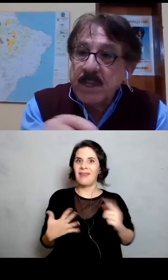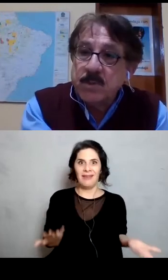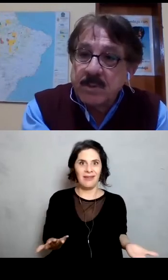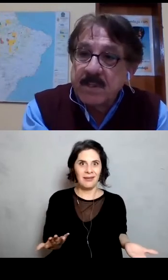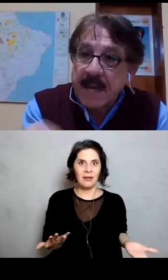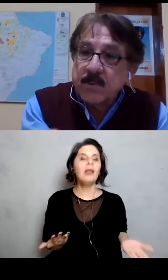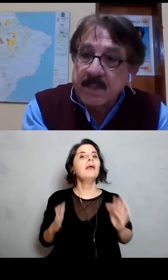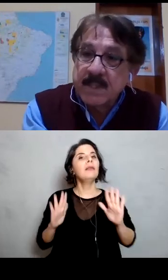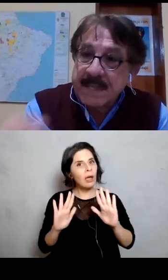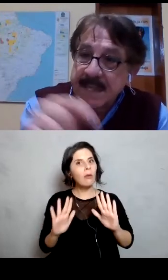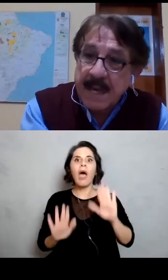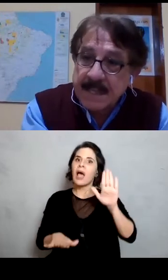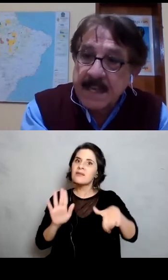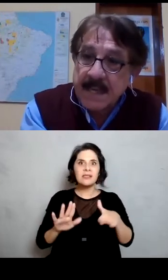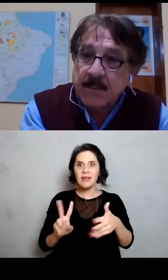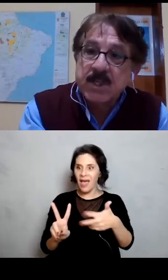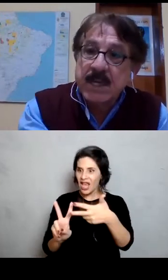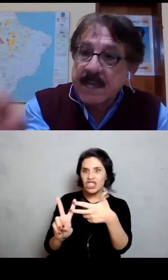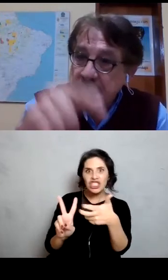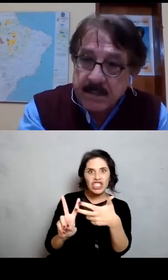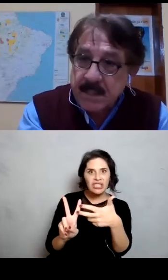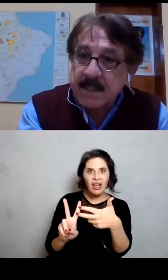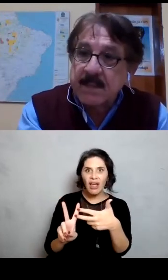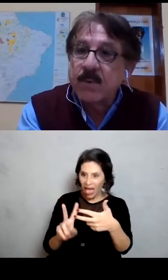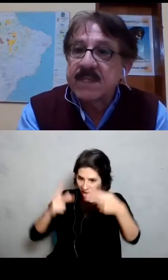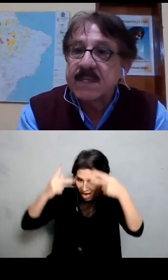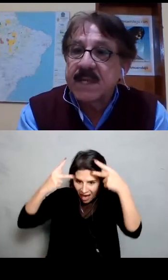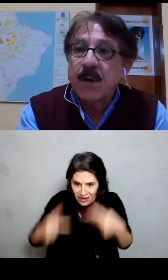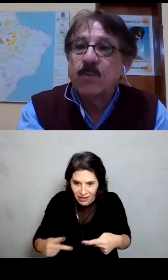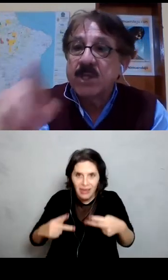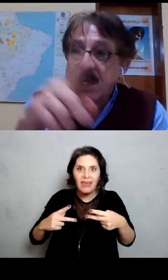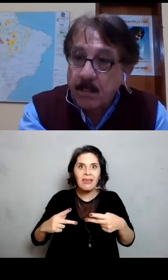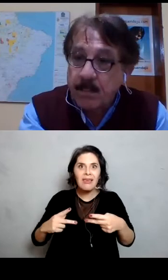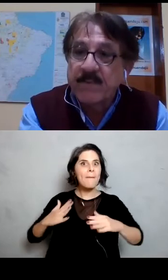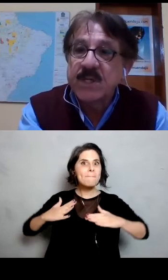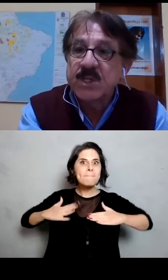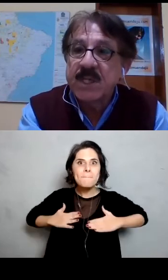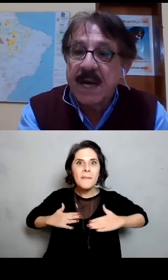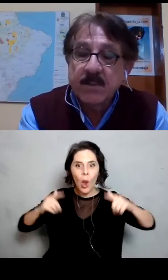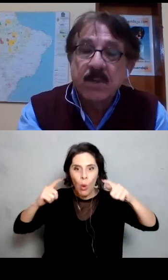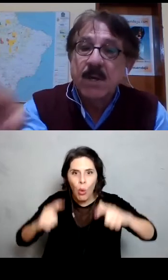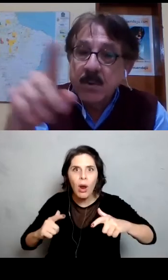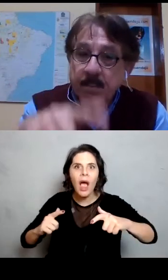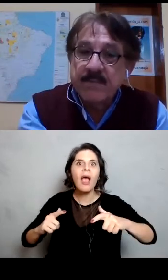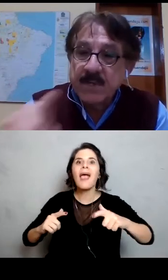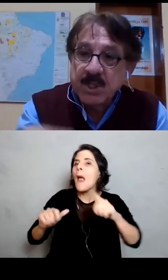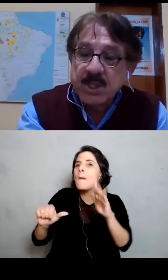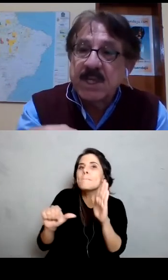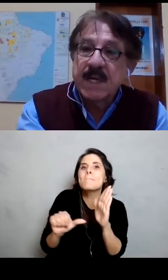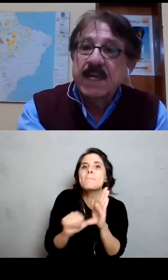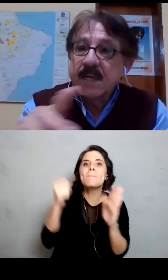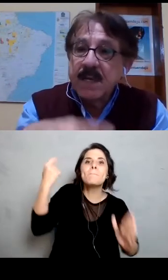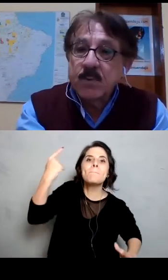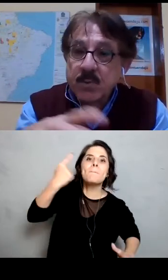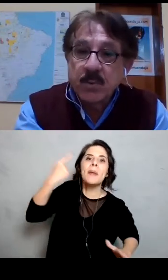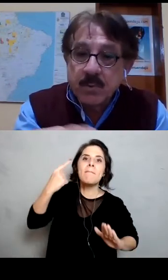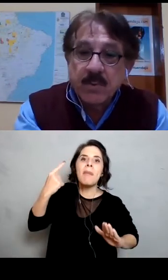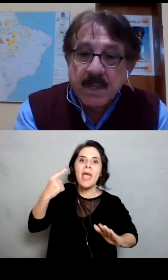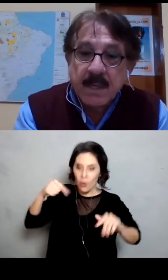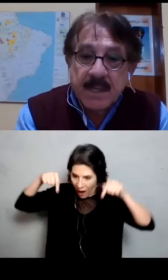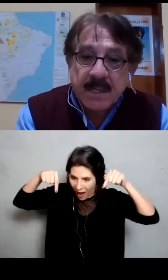judicial. Então, o Brasil não tem uma política linguística oficial que reconheça o caráter multilingüe da nossa